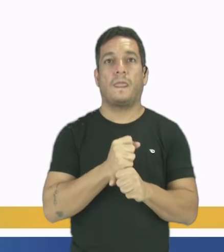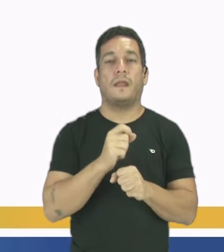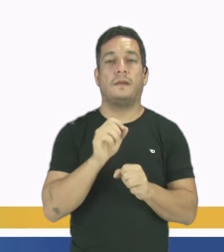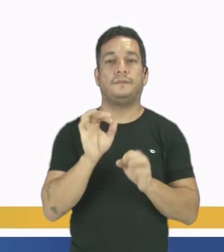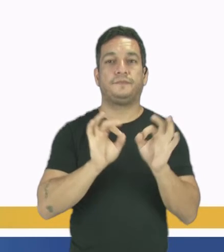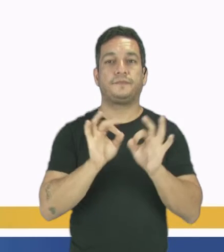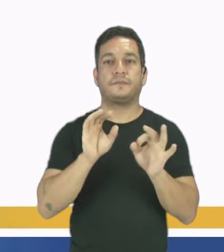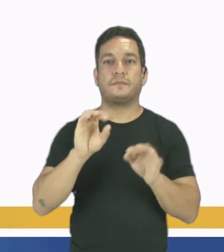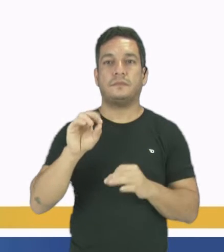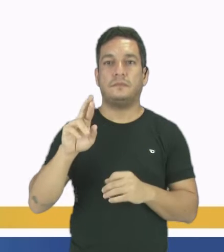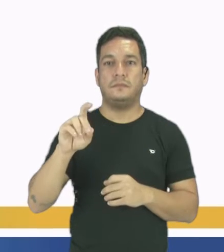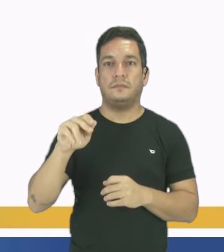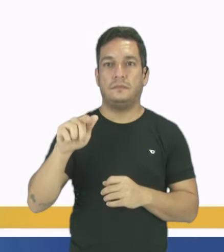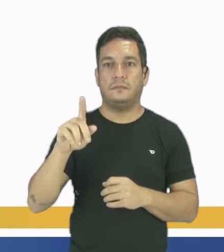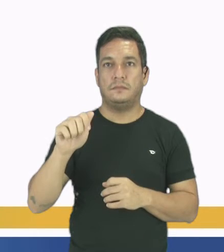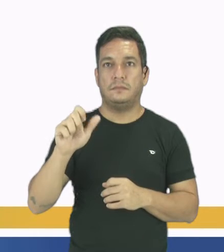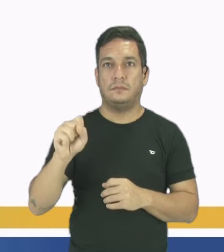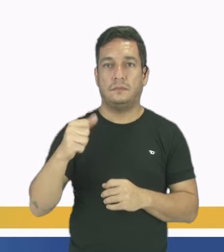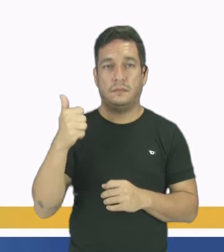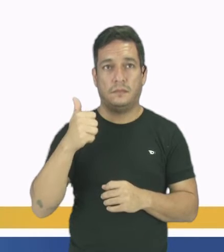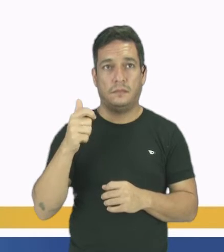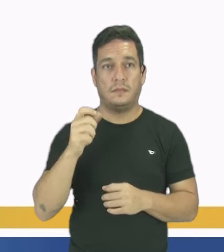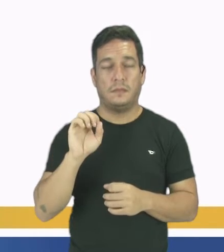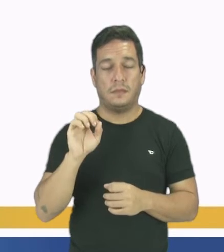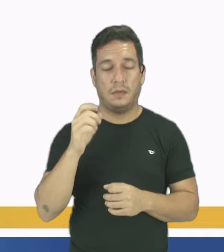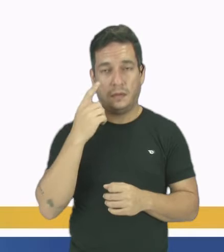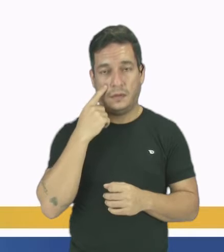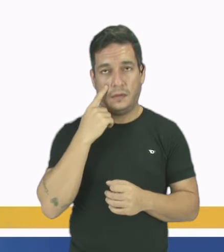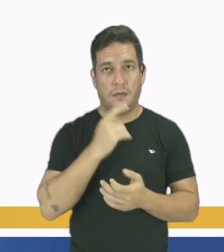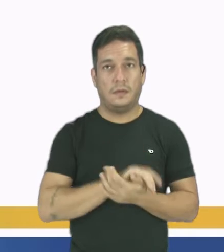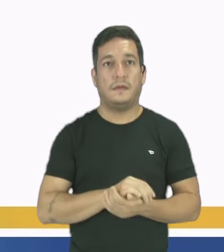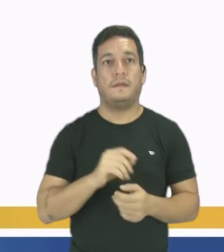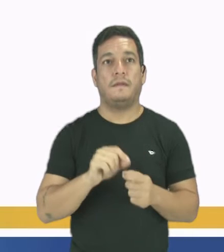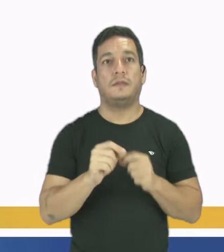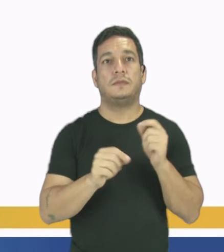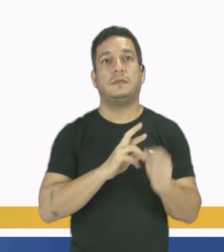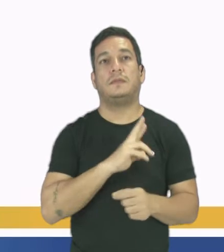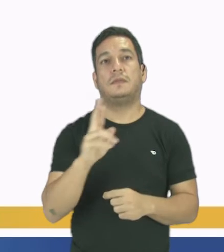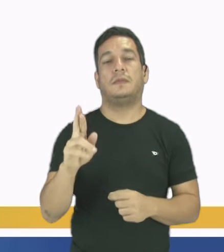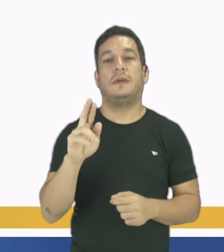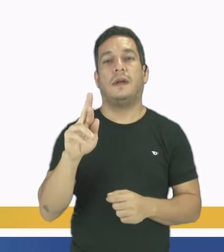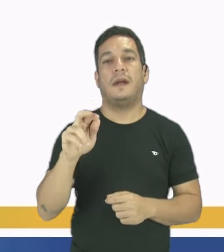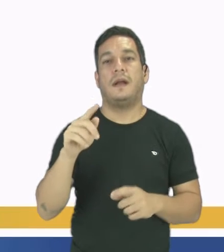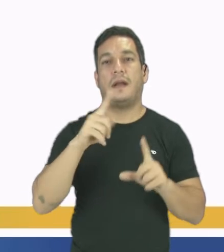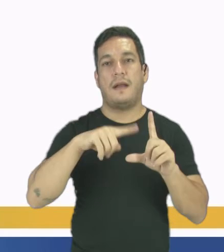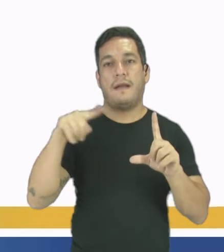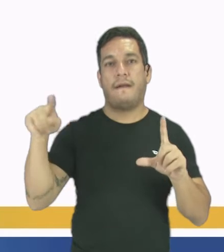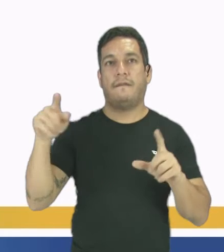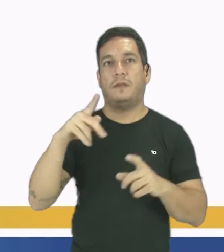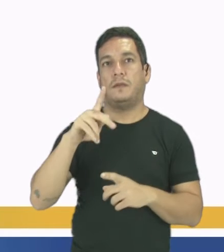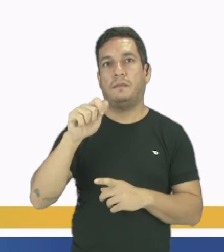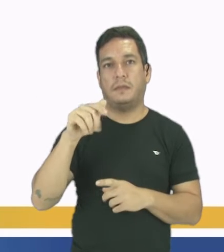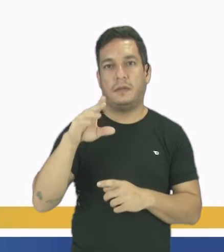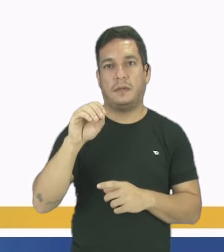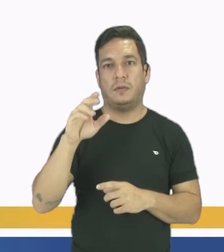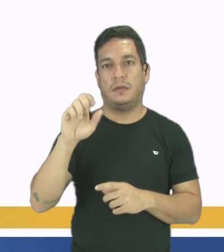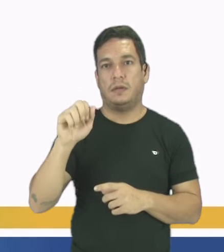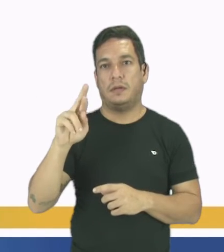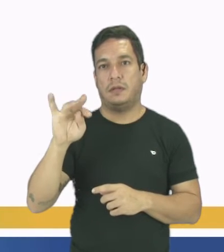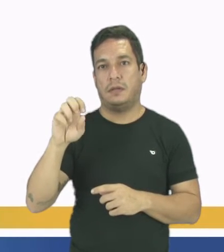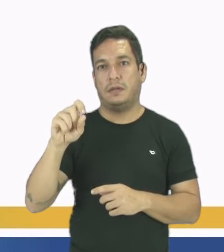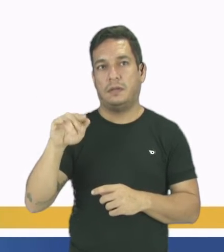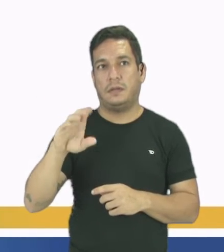suas coordenadas. Então, esse é o primeiro comando. Faça uma representação gráfica do plano